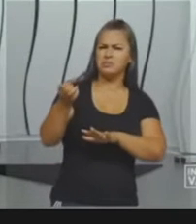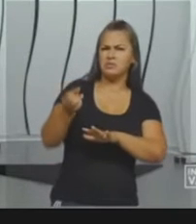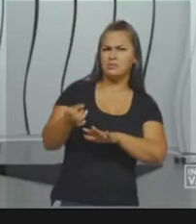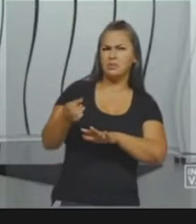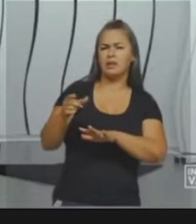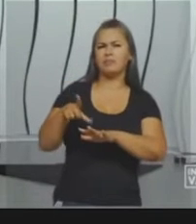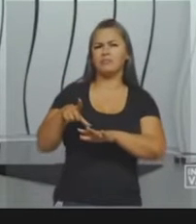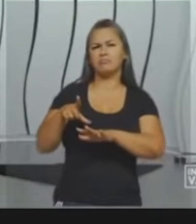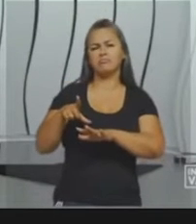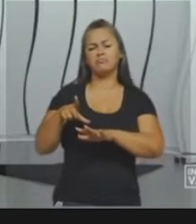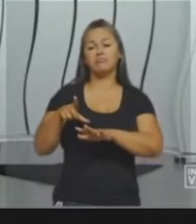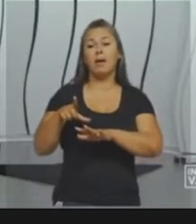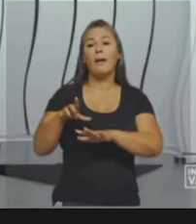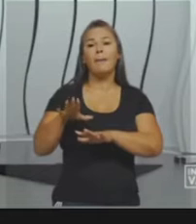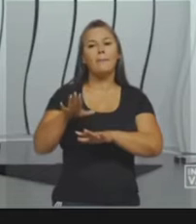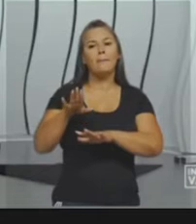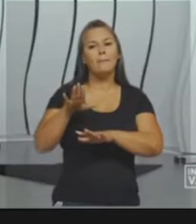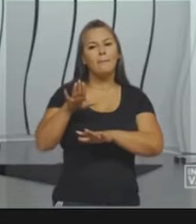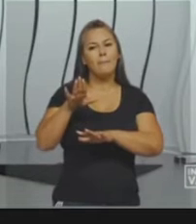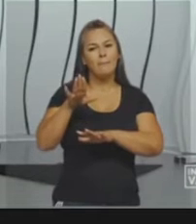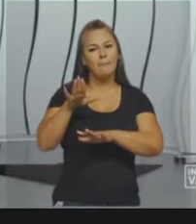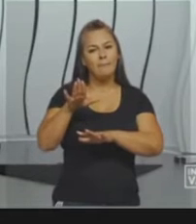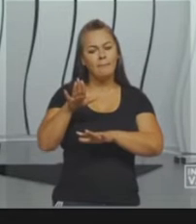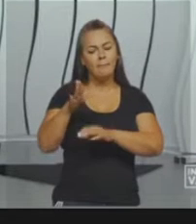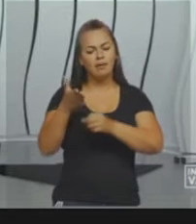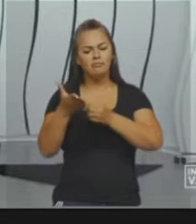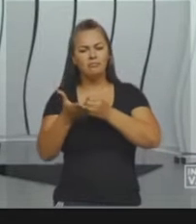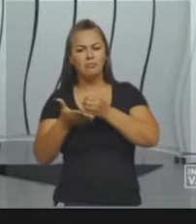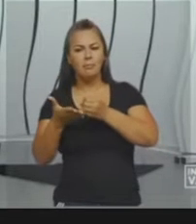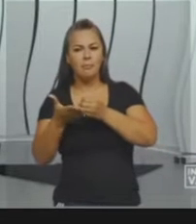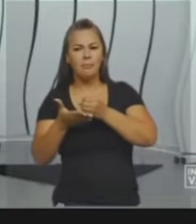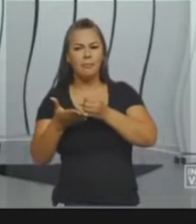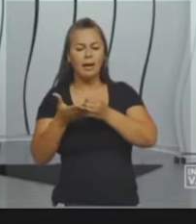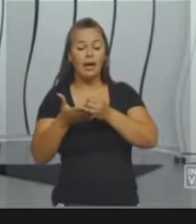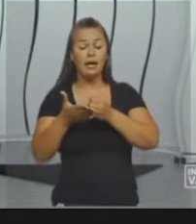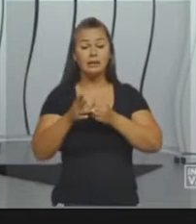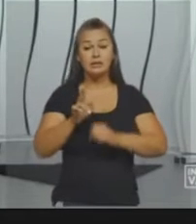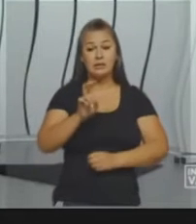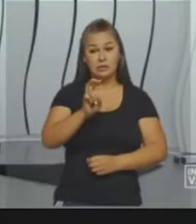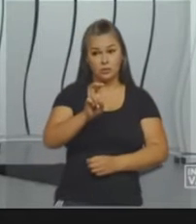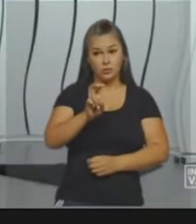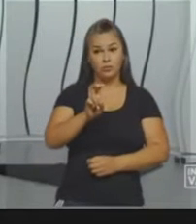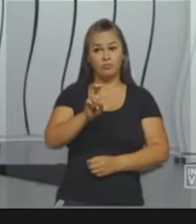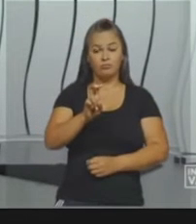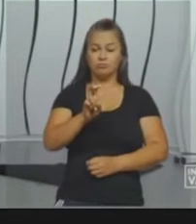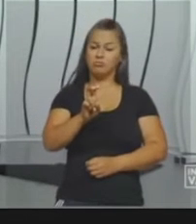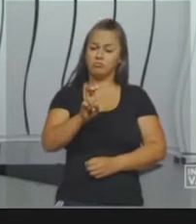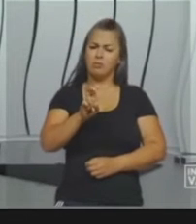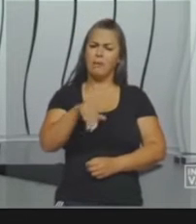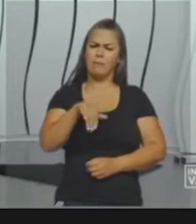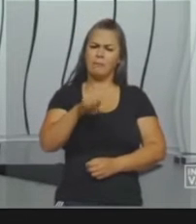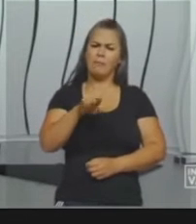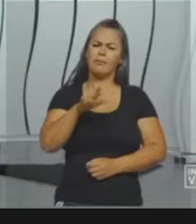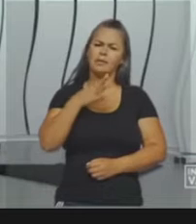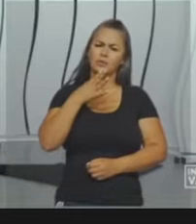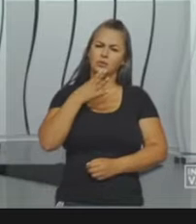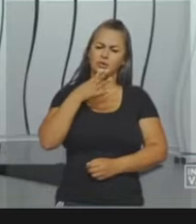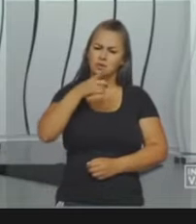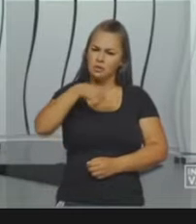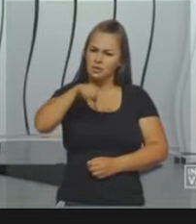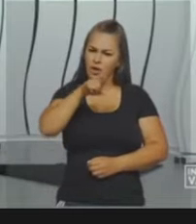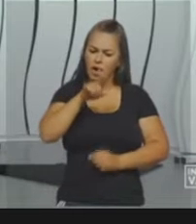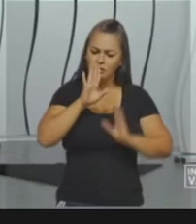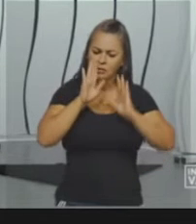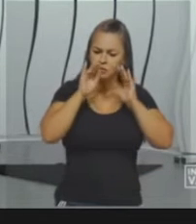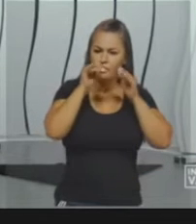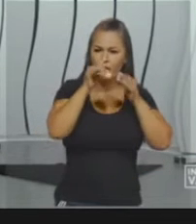recentemente discutidos, mas essa classificação através de 5 reinos ainda é muito abordada na escola e nós vamos focar